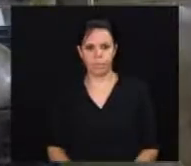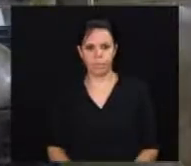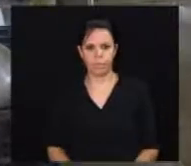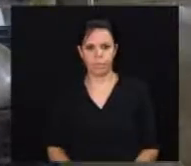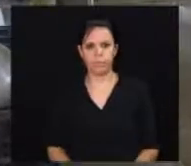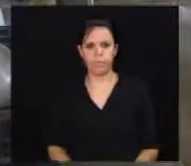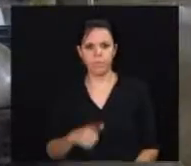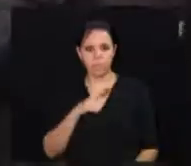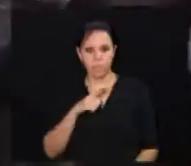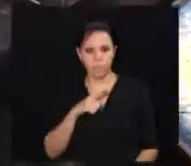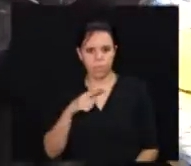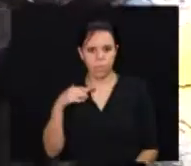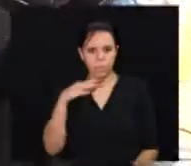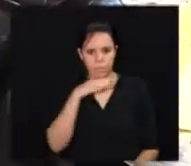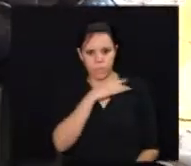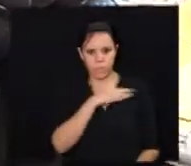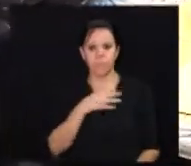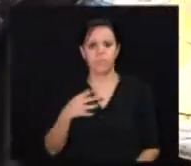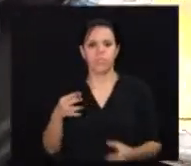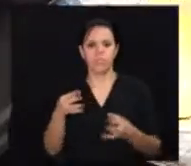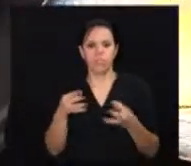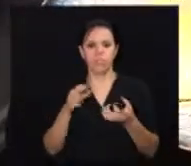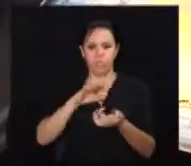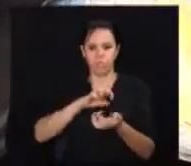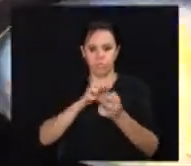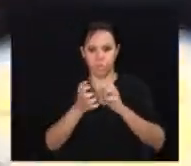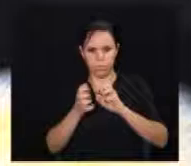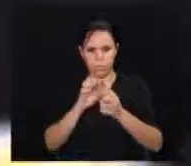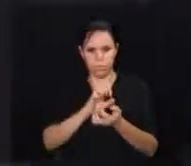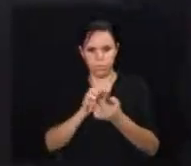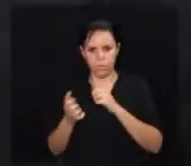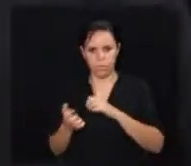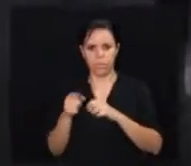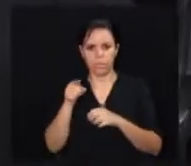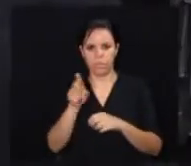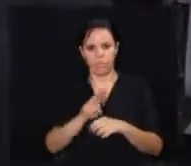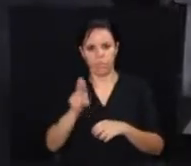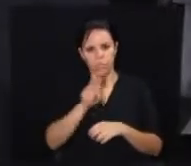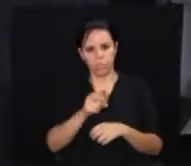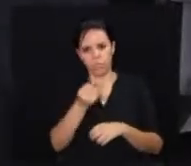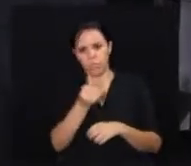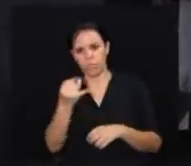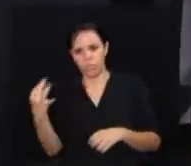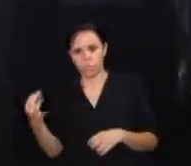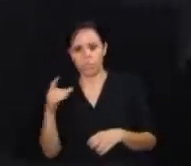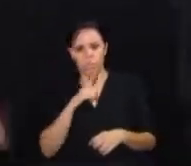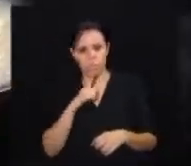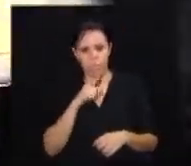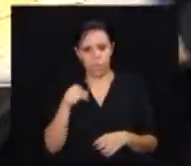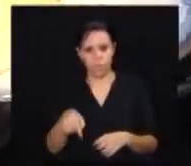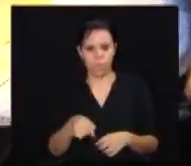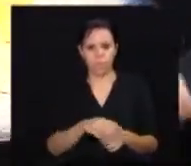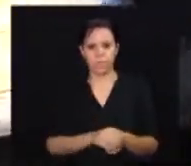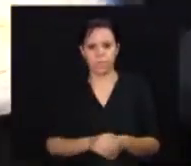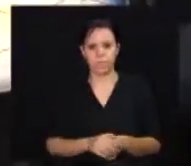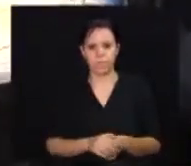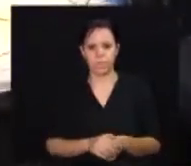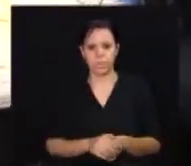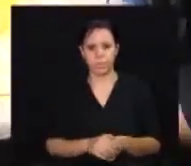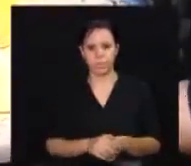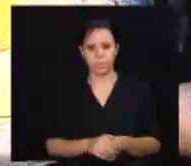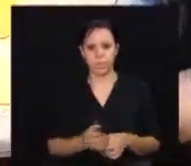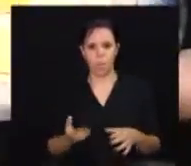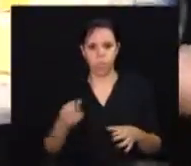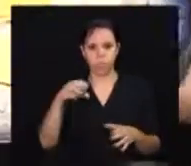cozidor de massa, né? Já é um produto que a gente já trabalha, uma máquina que a gente trabalha pela quantidade que a gente tem aqui. Então a gente vai colocar eles para